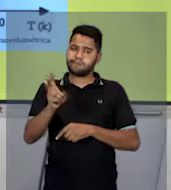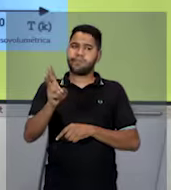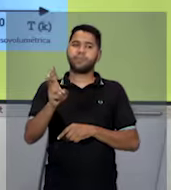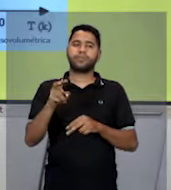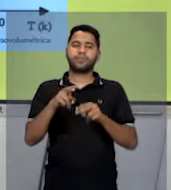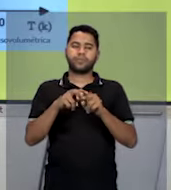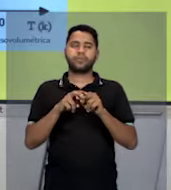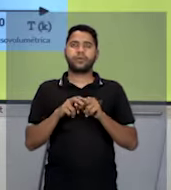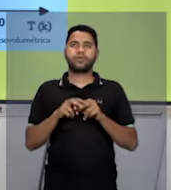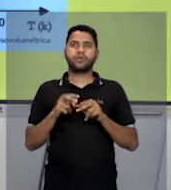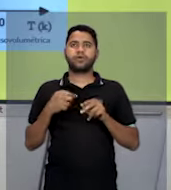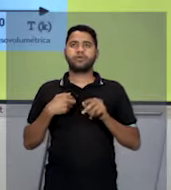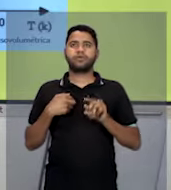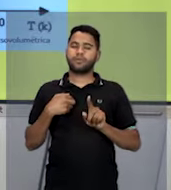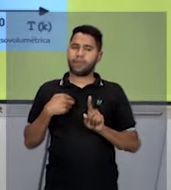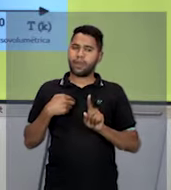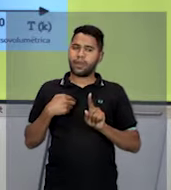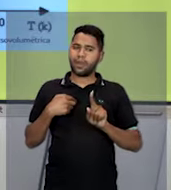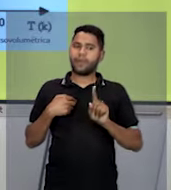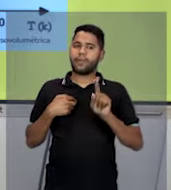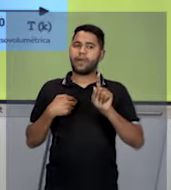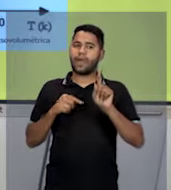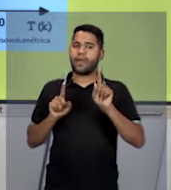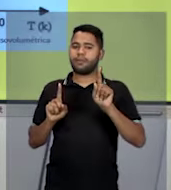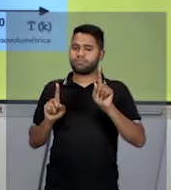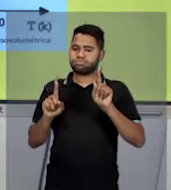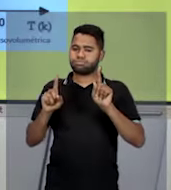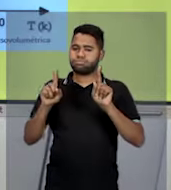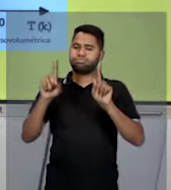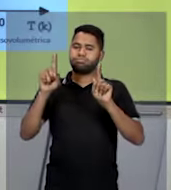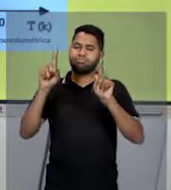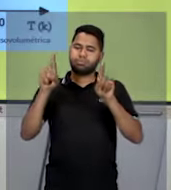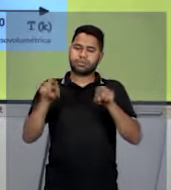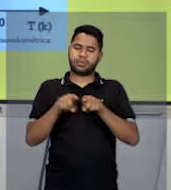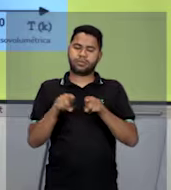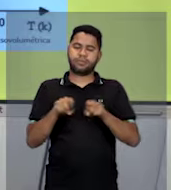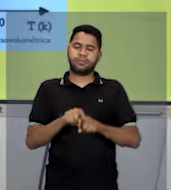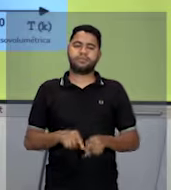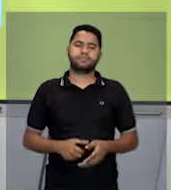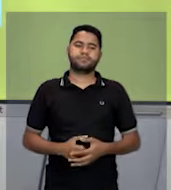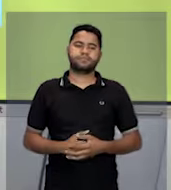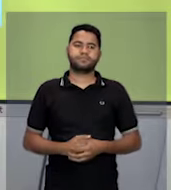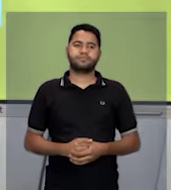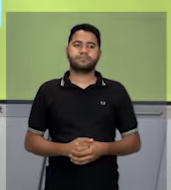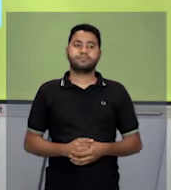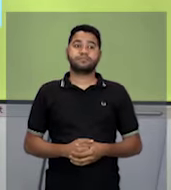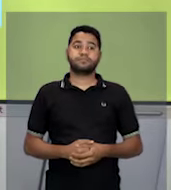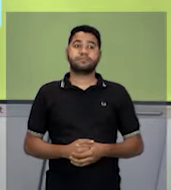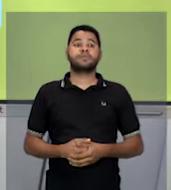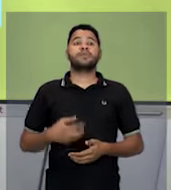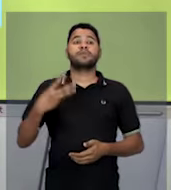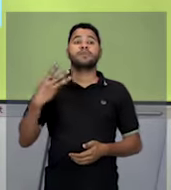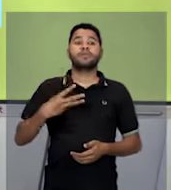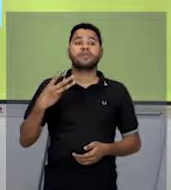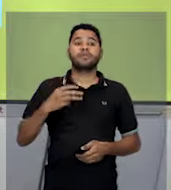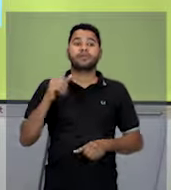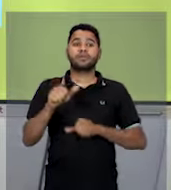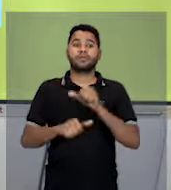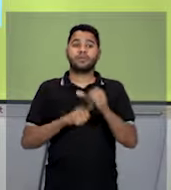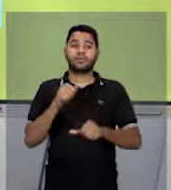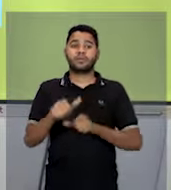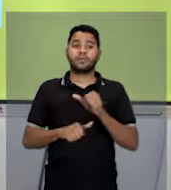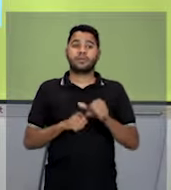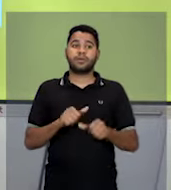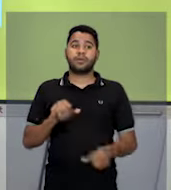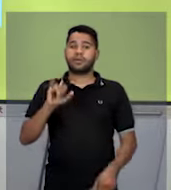gente vai pensando na reta, a gente sabe que aquilo dali será uma constante. A terceira transformação é a